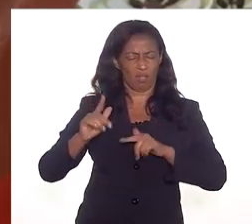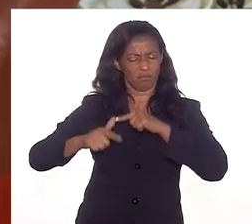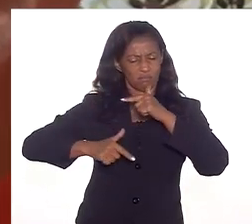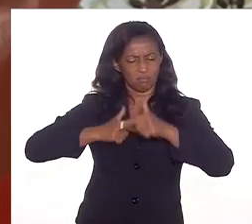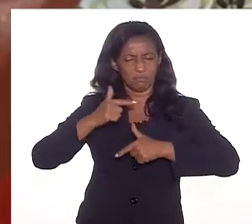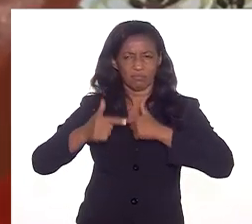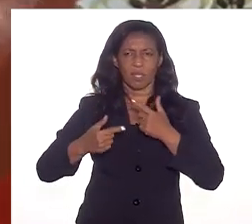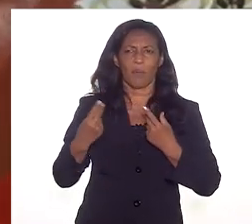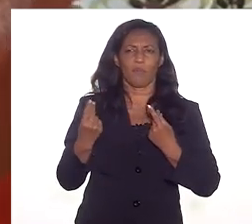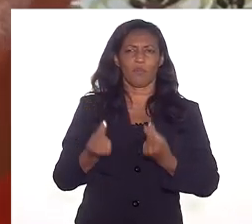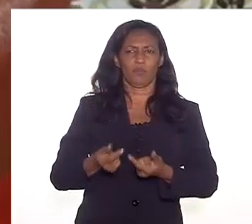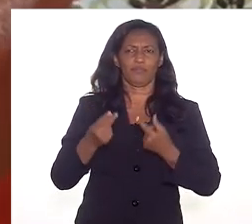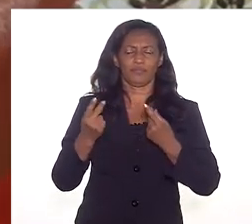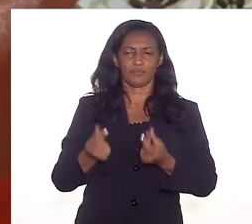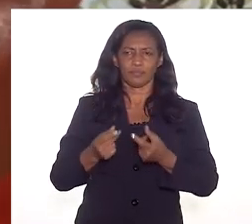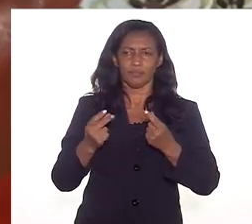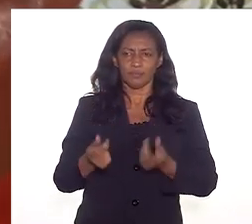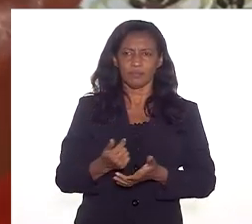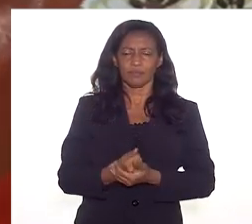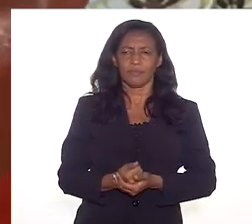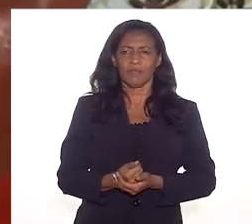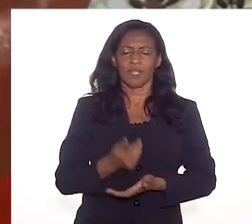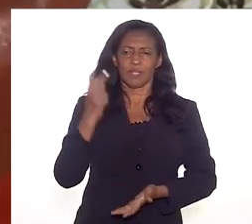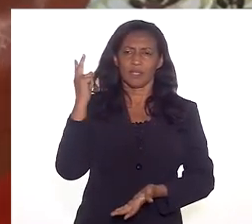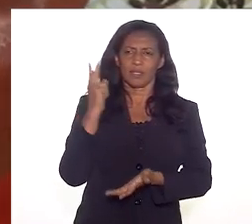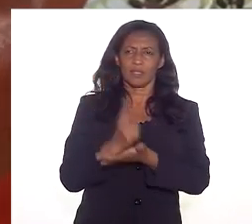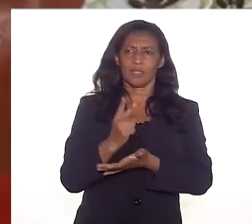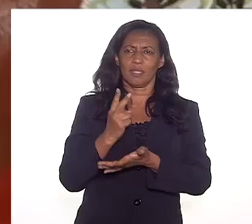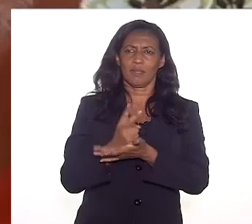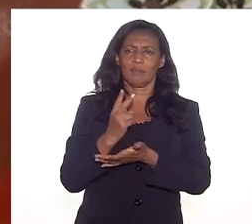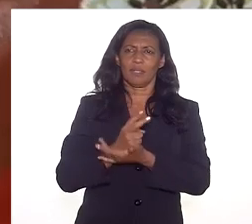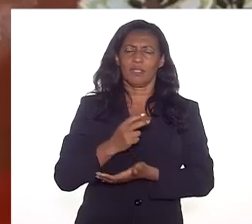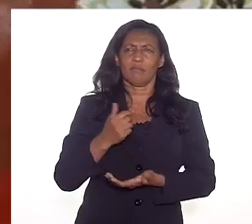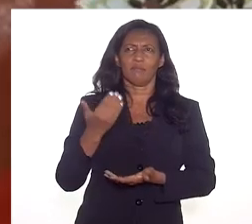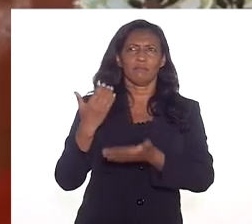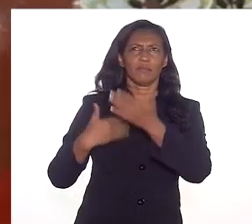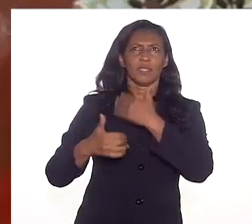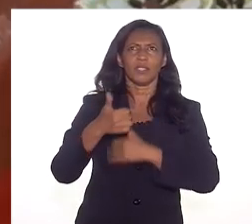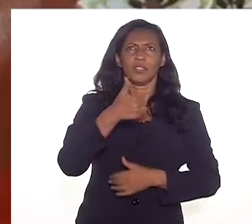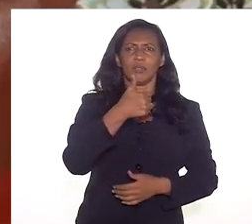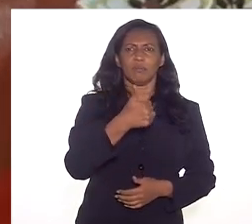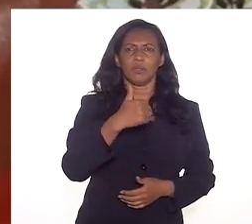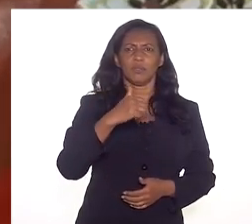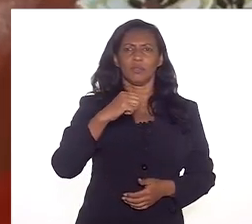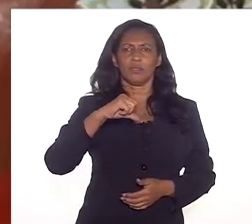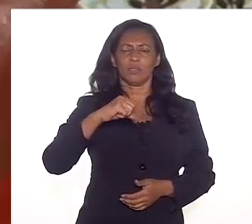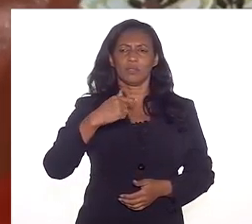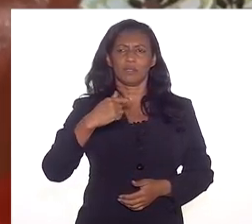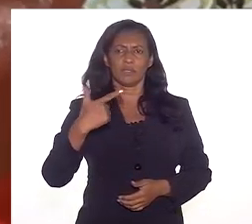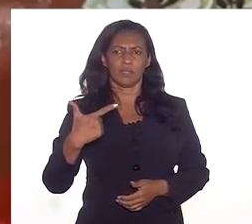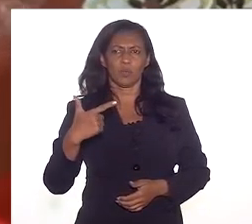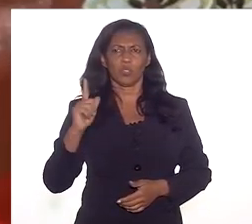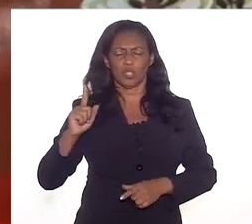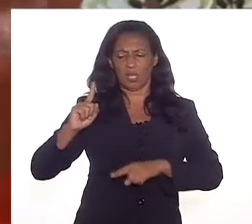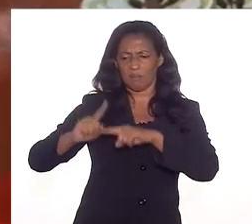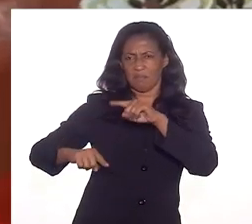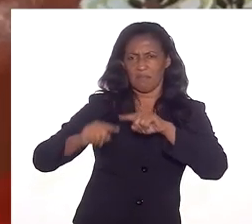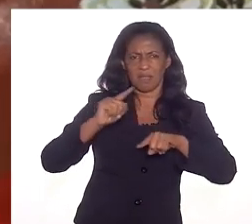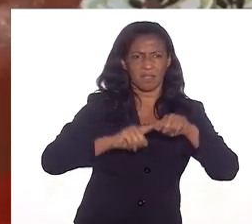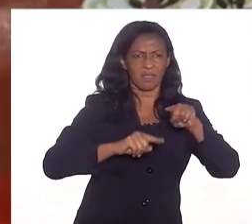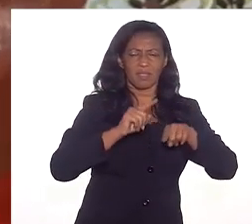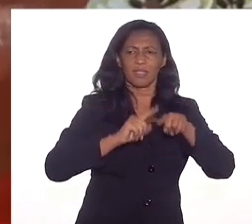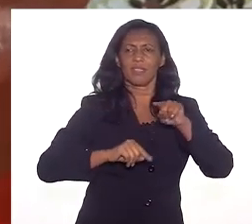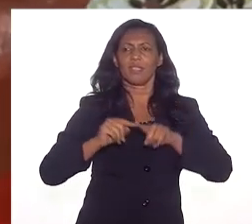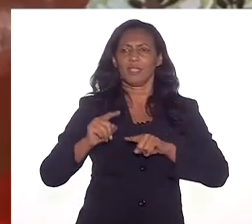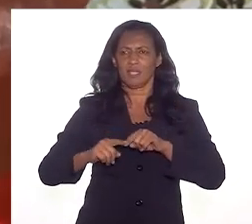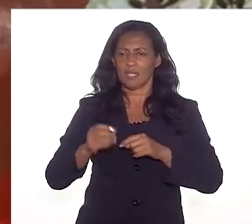muito tempo. Não é à toa que tem aí, desde 1982, pelo menos, material